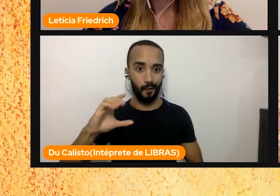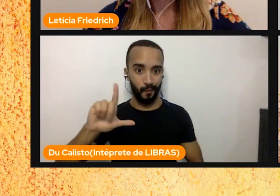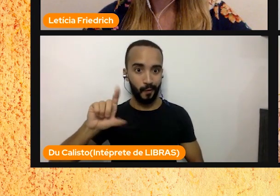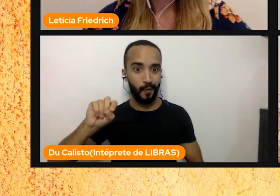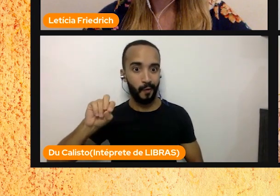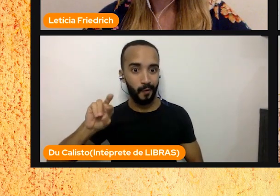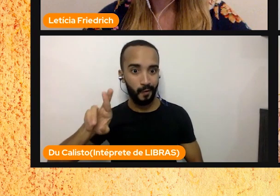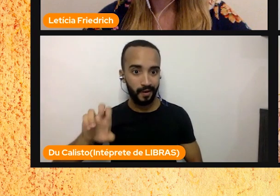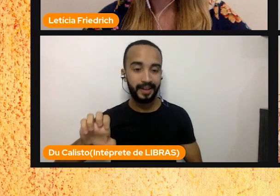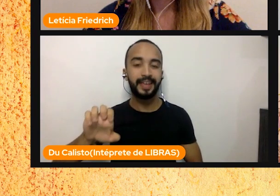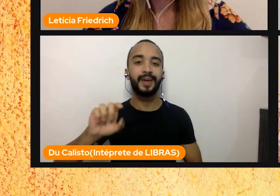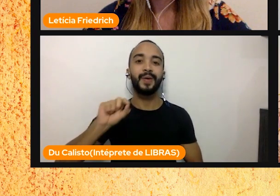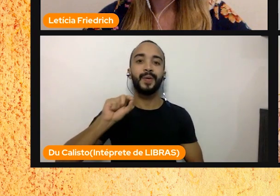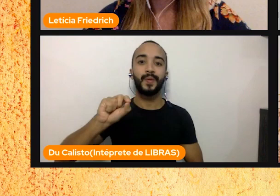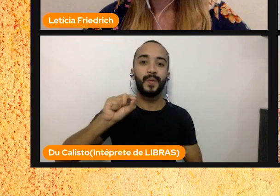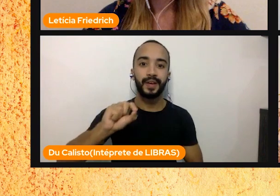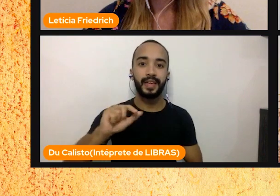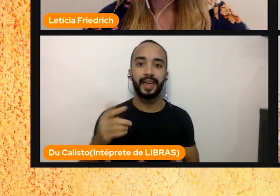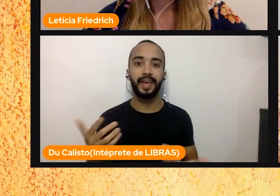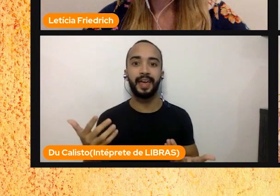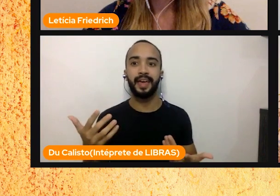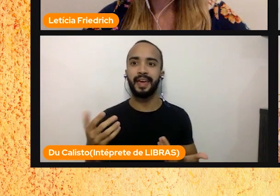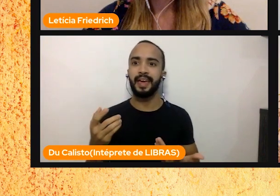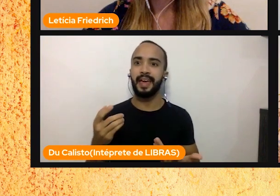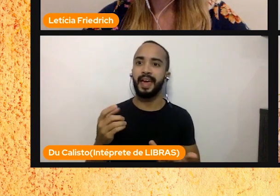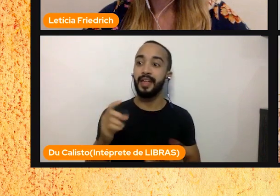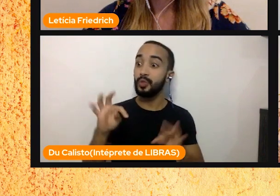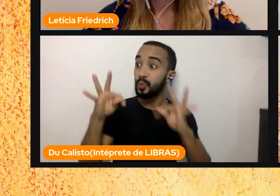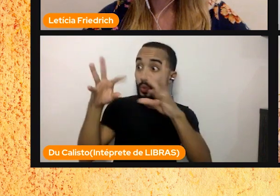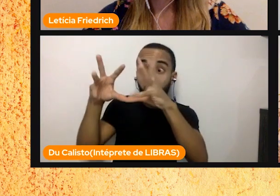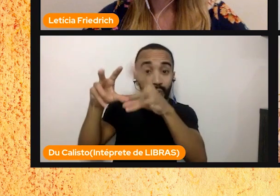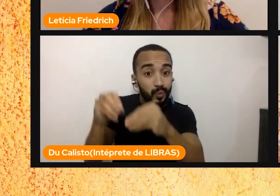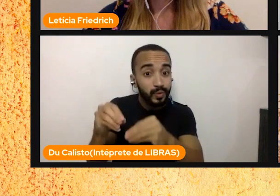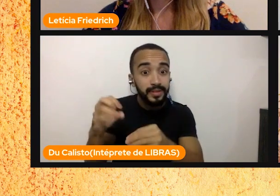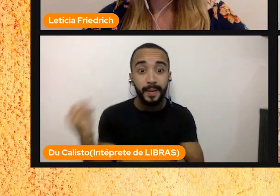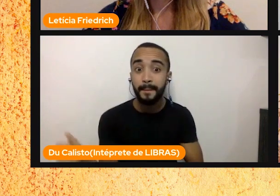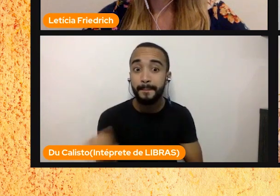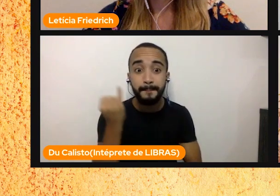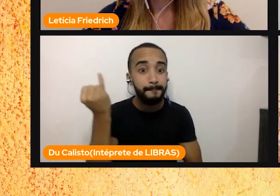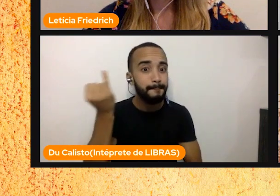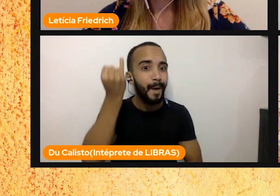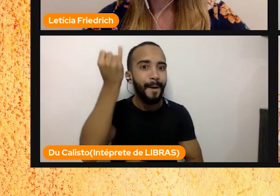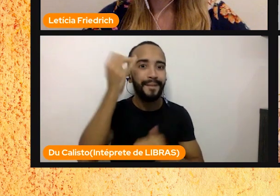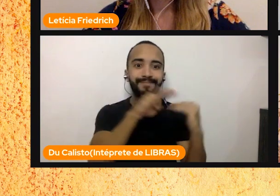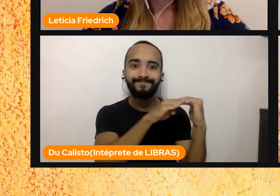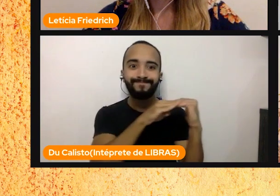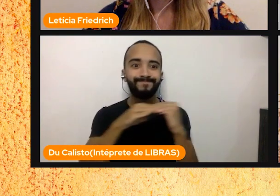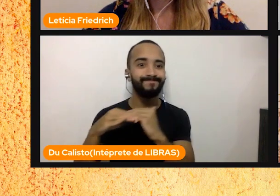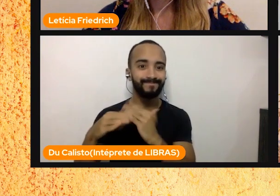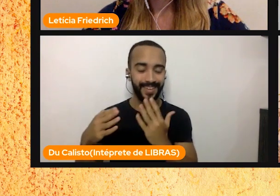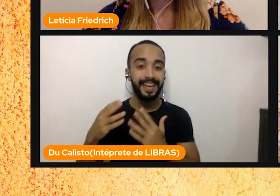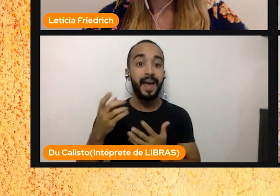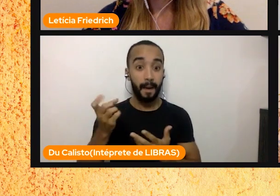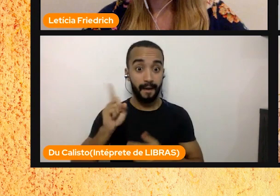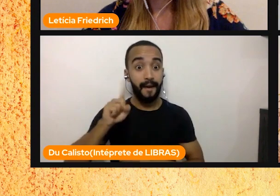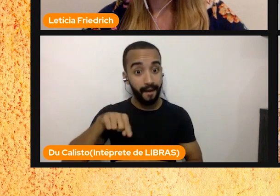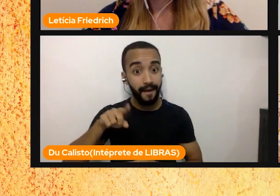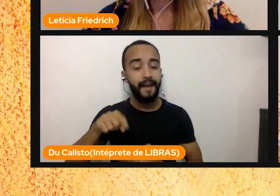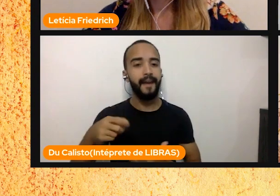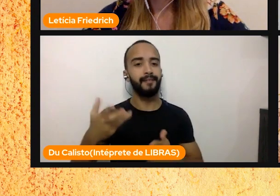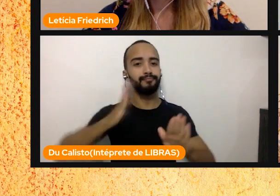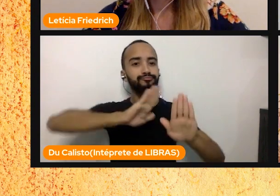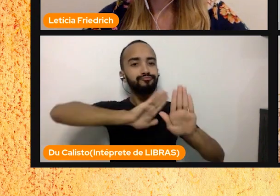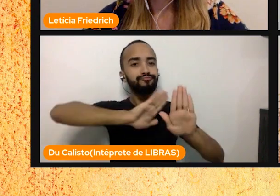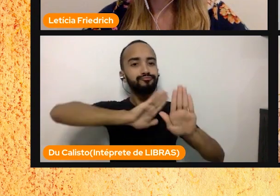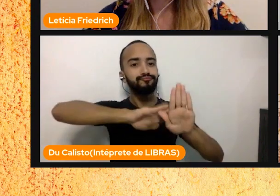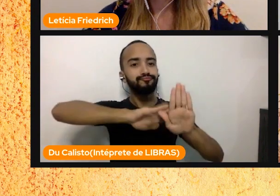existe rivalidade, todo mundo é importante, e é um filme que tenta também deixar essa mensagem, sabe, Júlio, de que